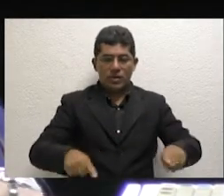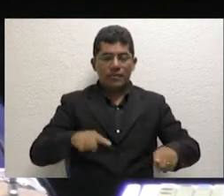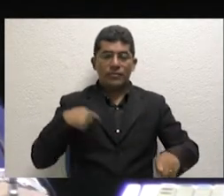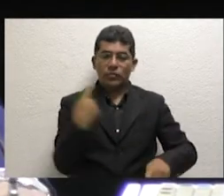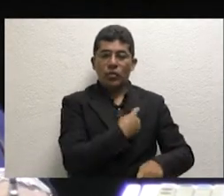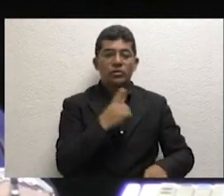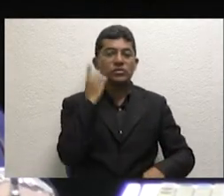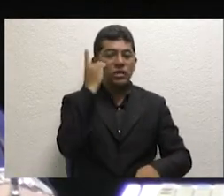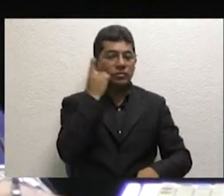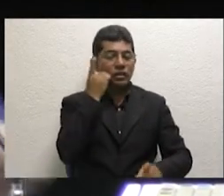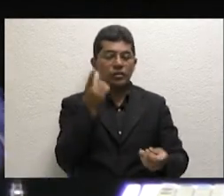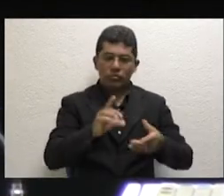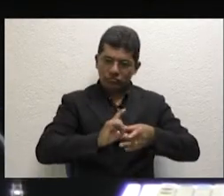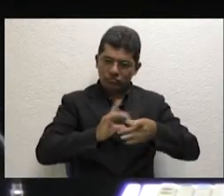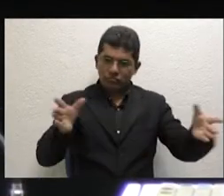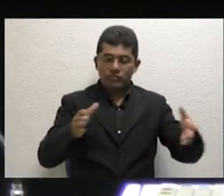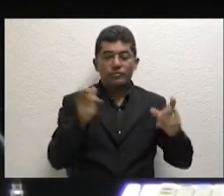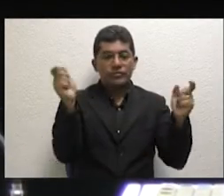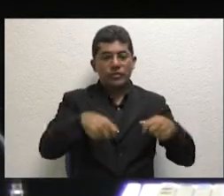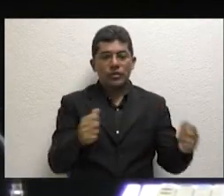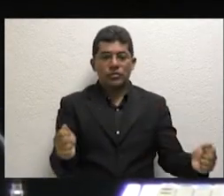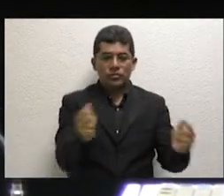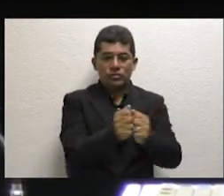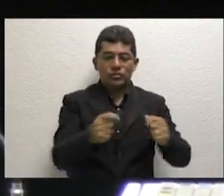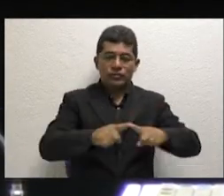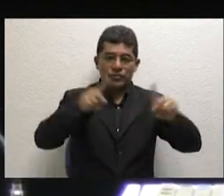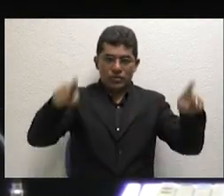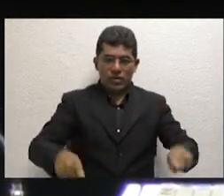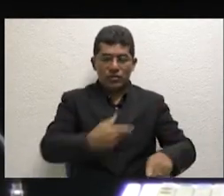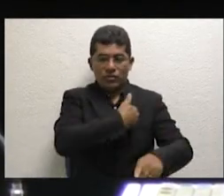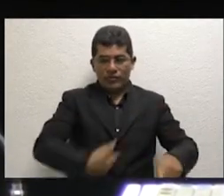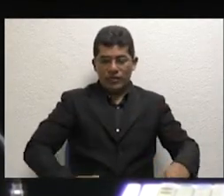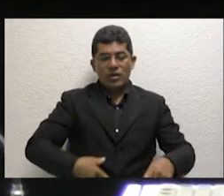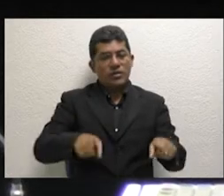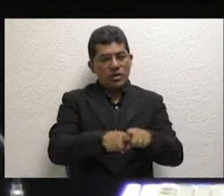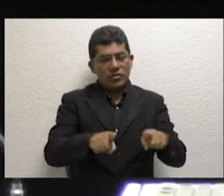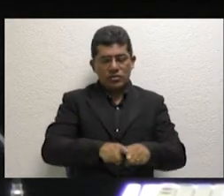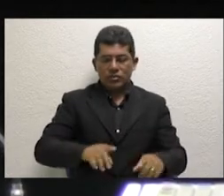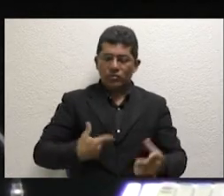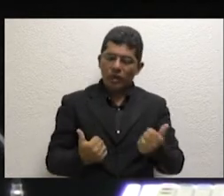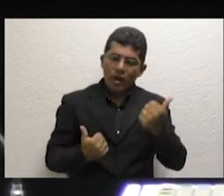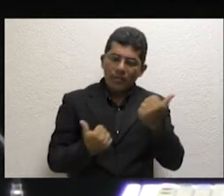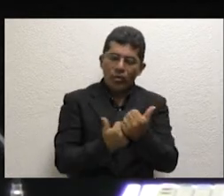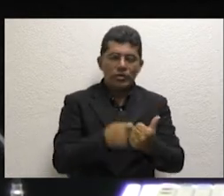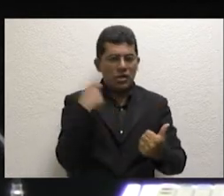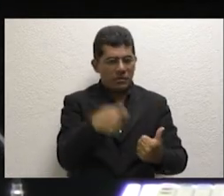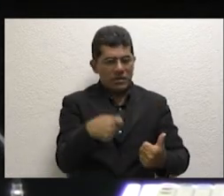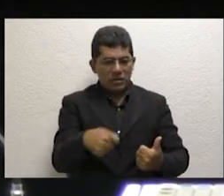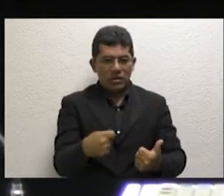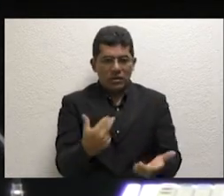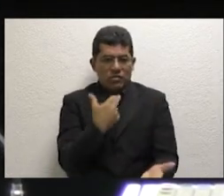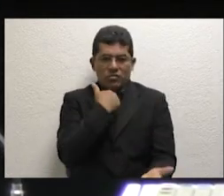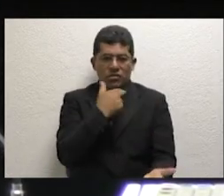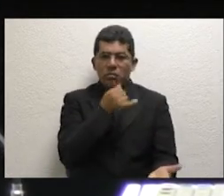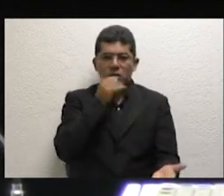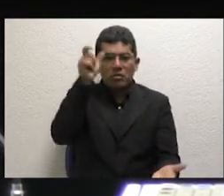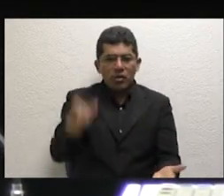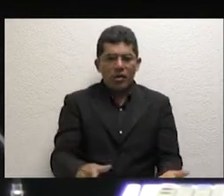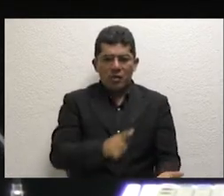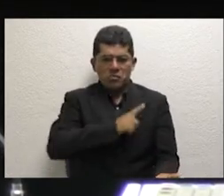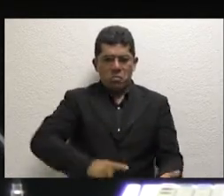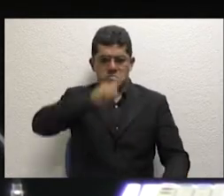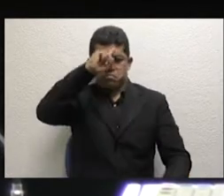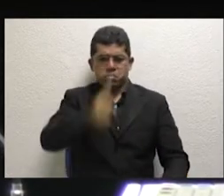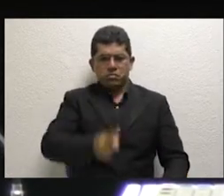deputados estamos nos colocando sempre ao lado dos servidores e vamos dar todo o apoio que for possível não dá para governar na